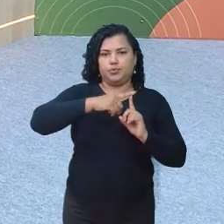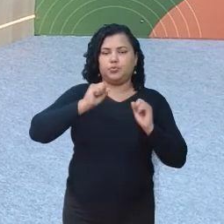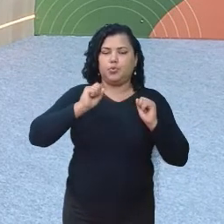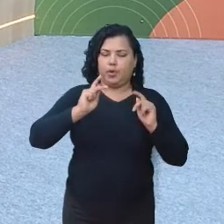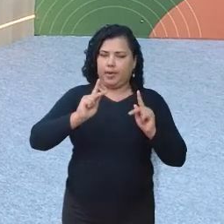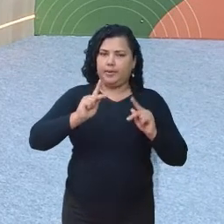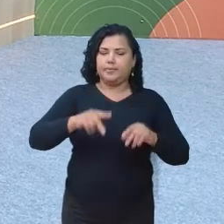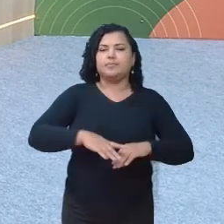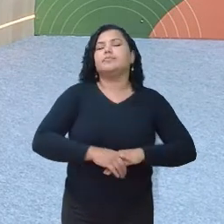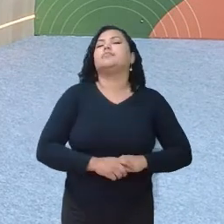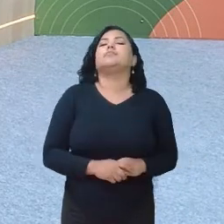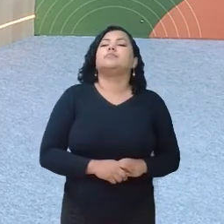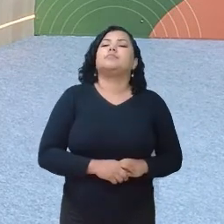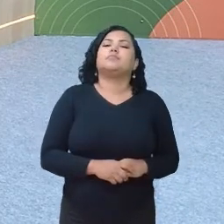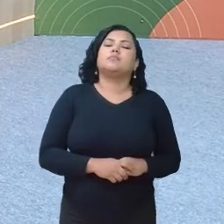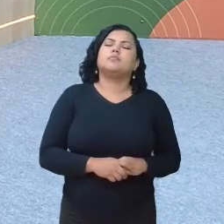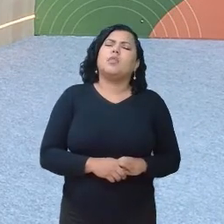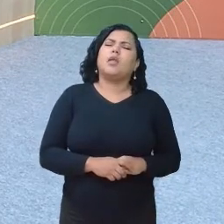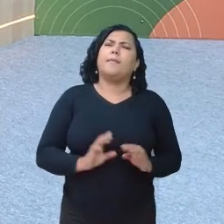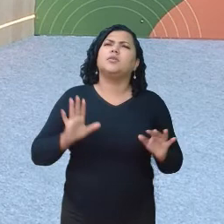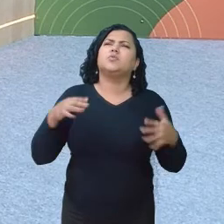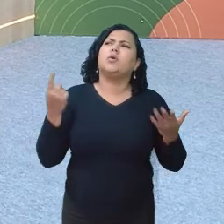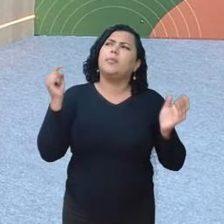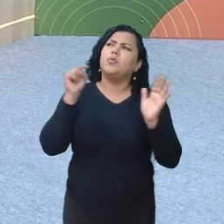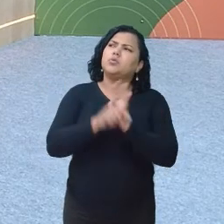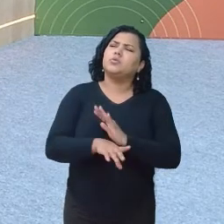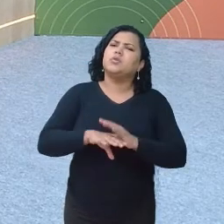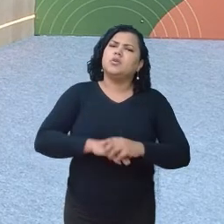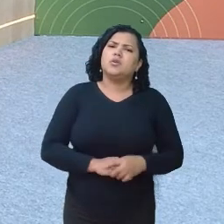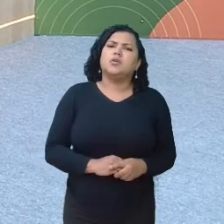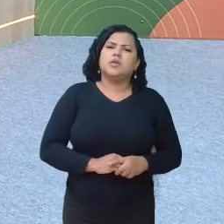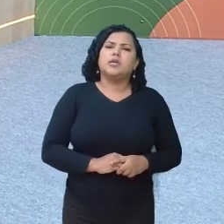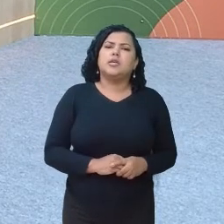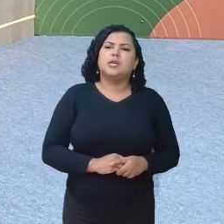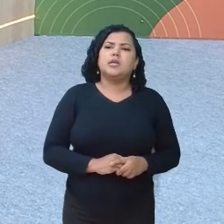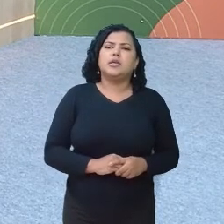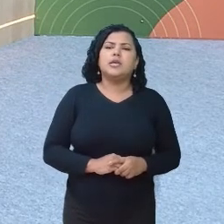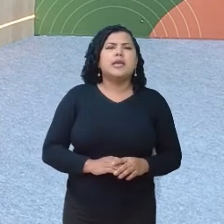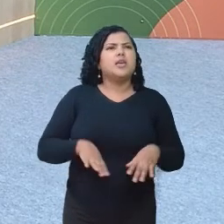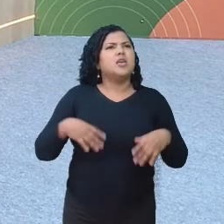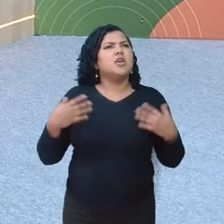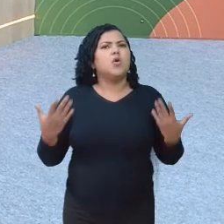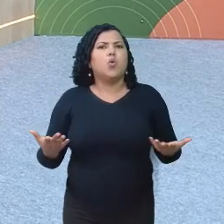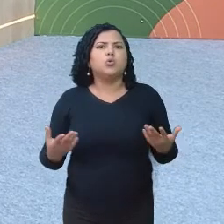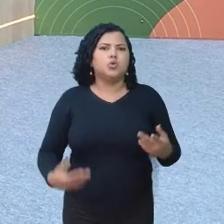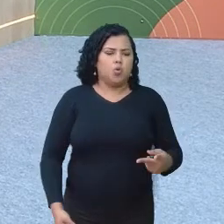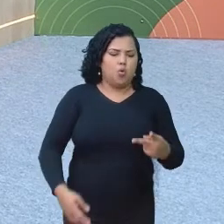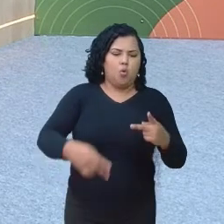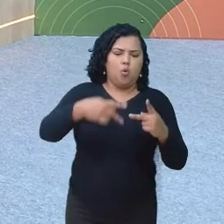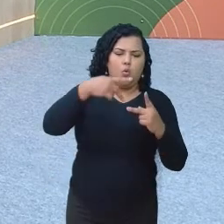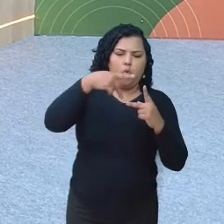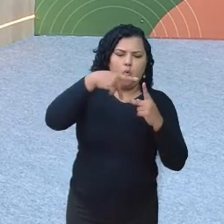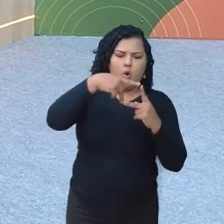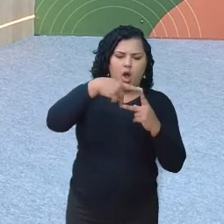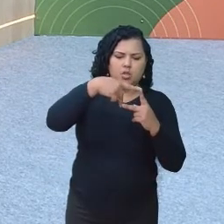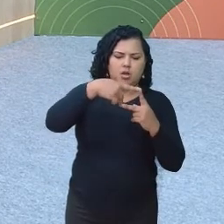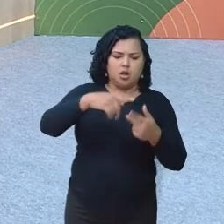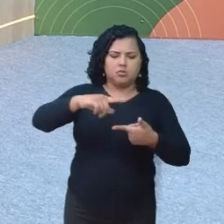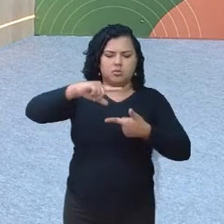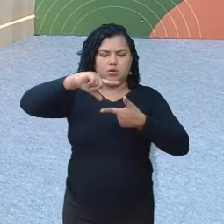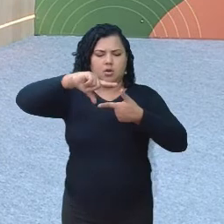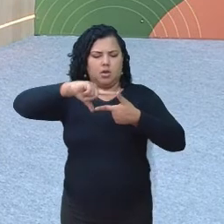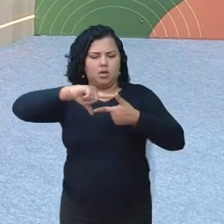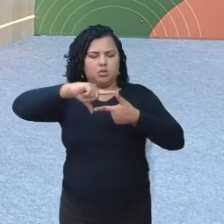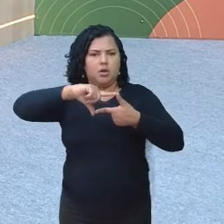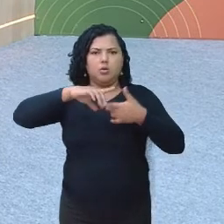e trapézio. A pergunta agora é, e para onde foi o quadrado, o retângulo e o losango?